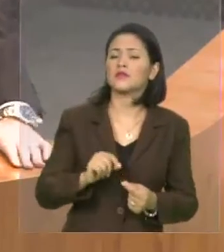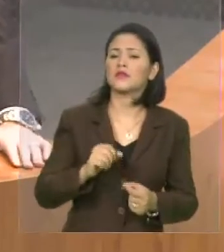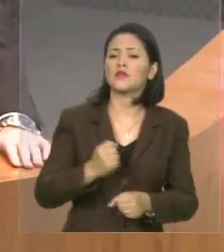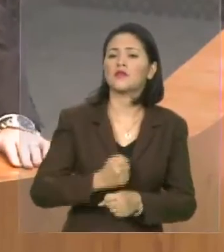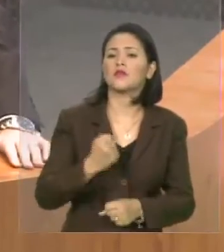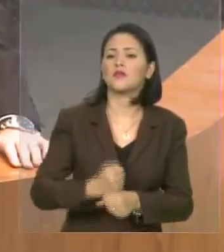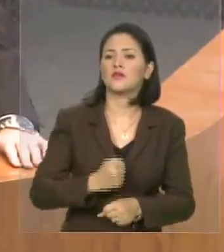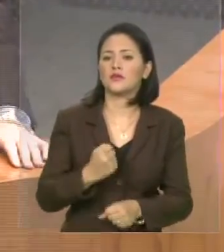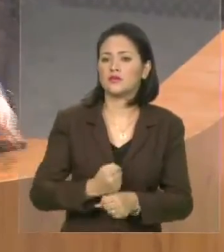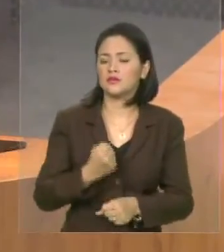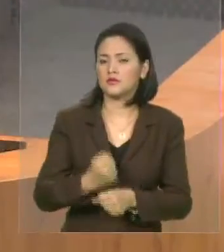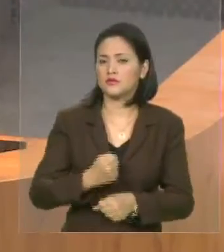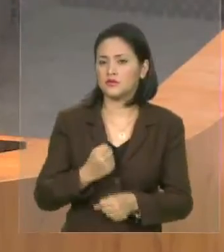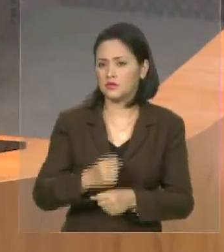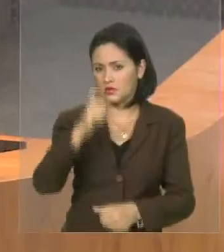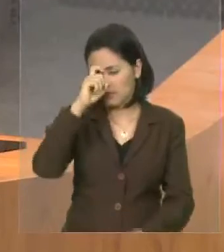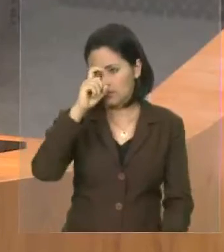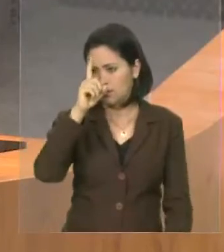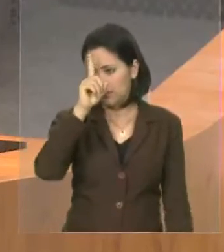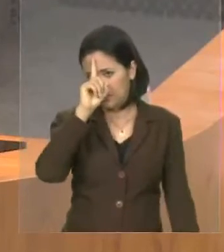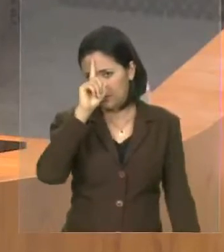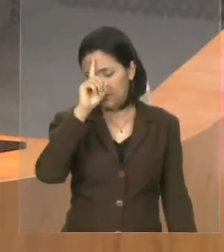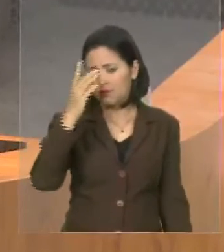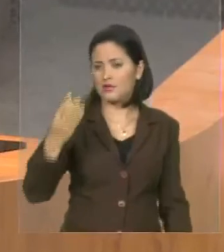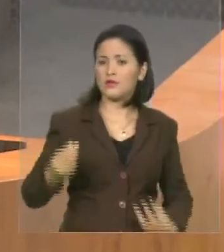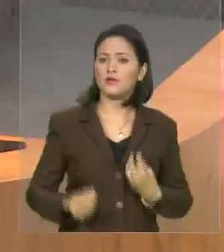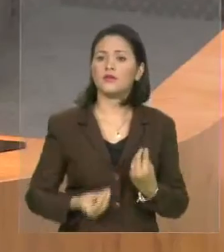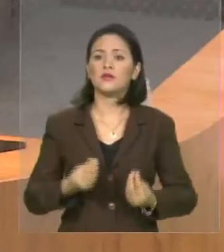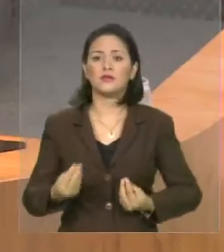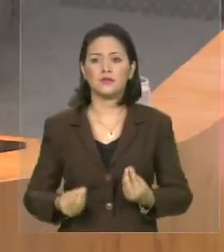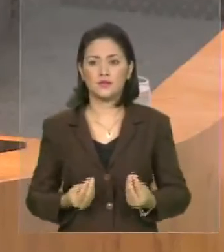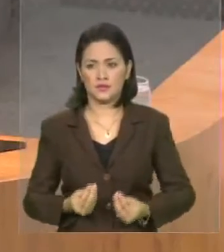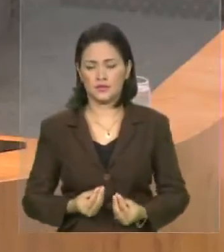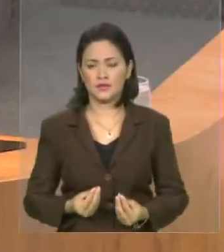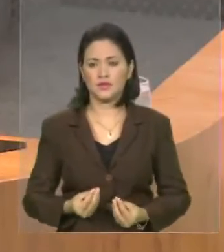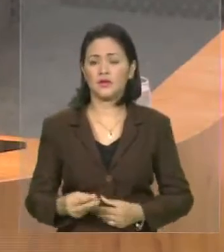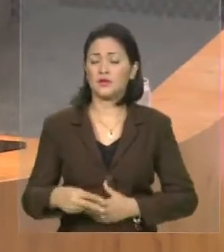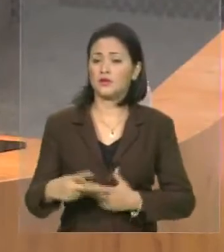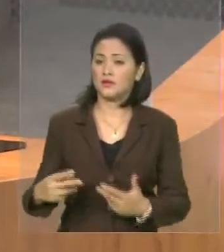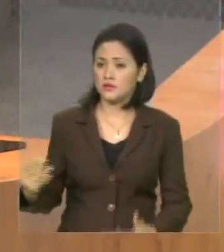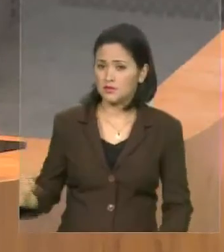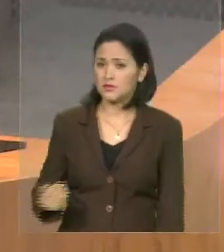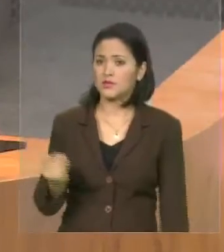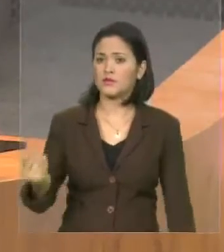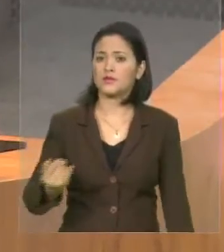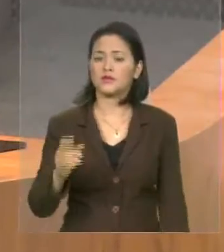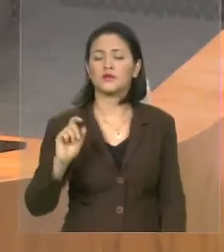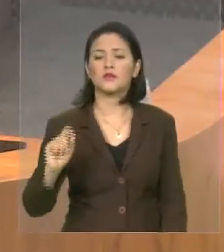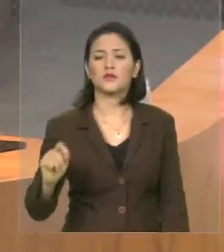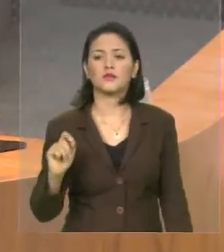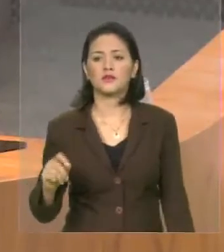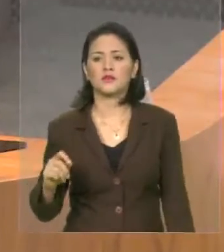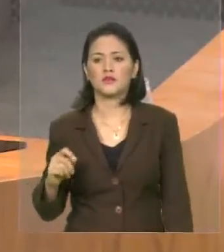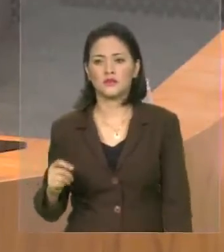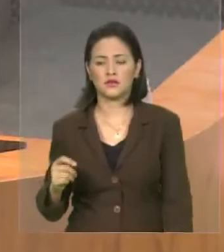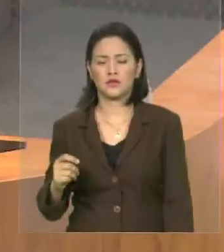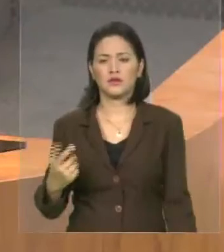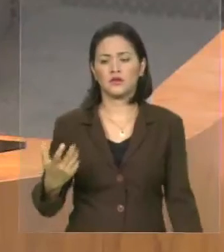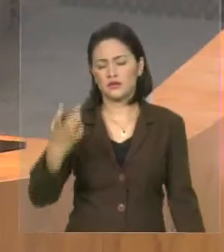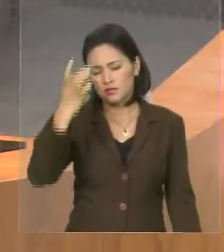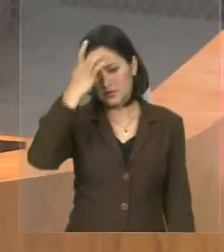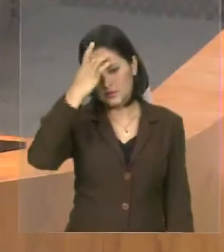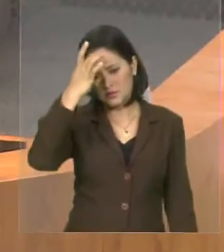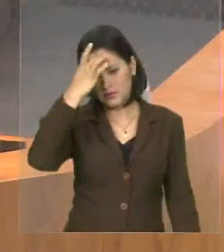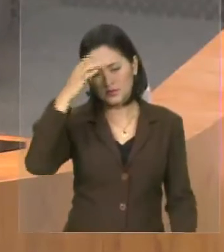fazer isso? Então, todas essas questões é importante que a gente tenha em mente para que a gente vote de maneira consciente,